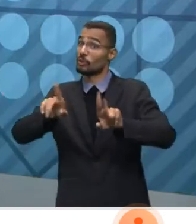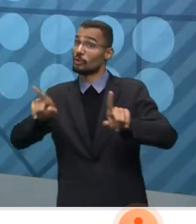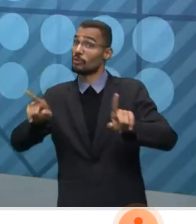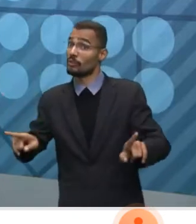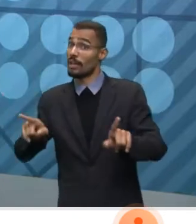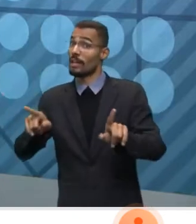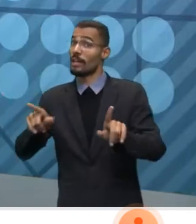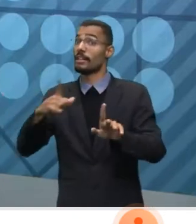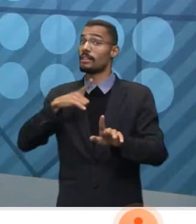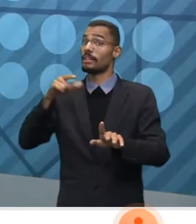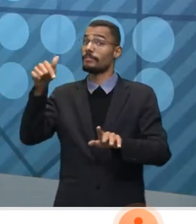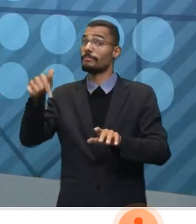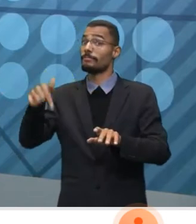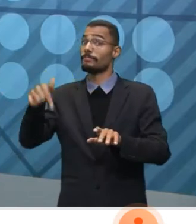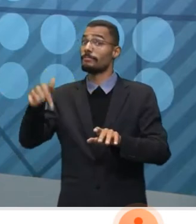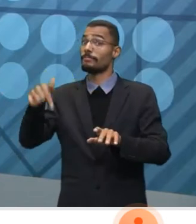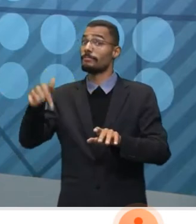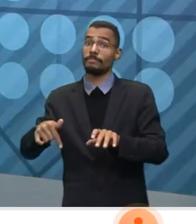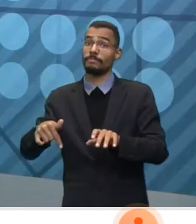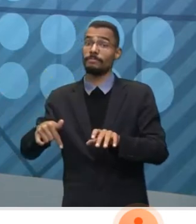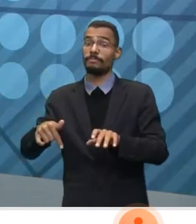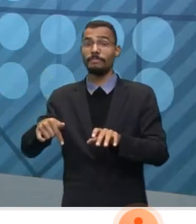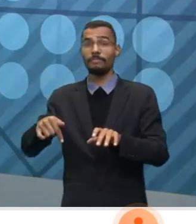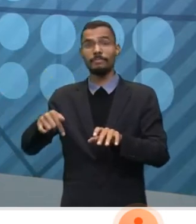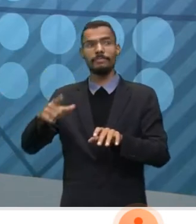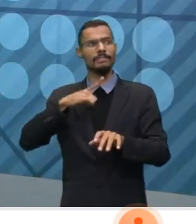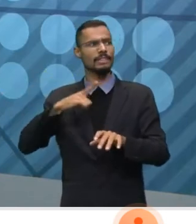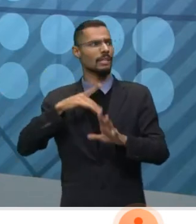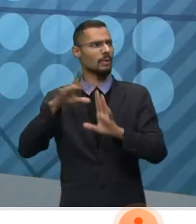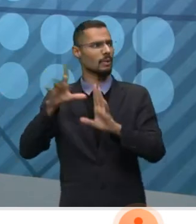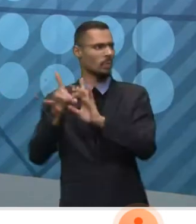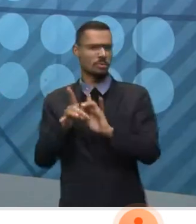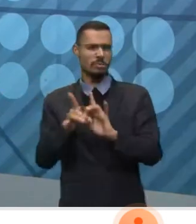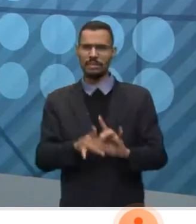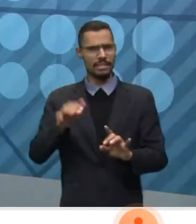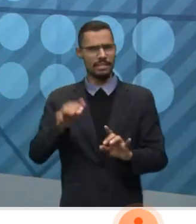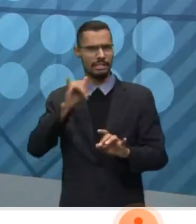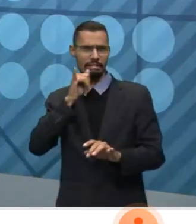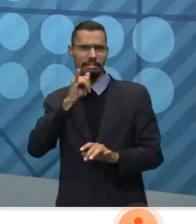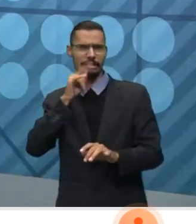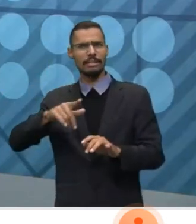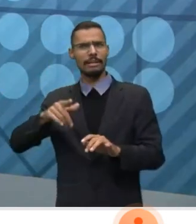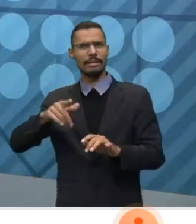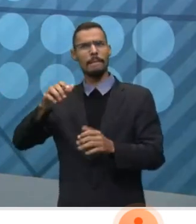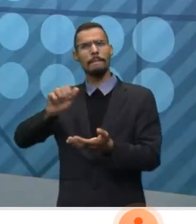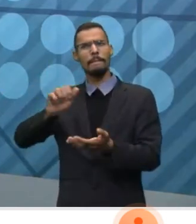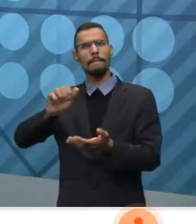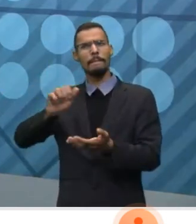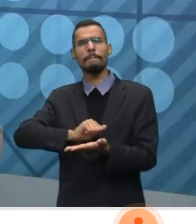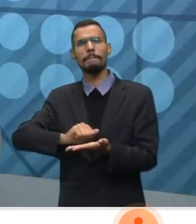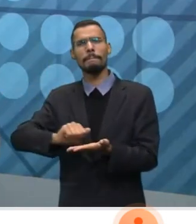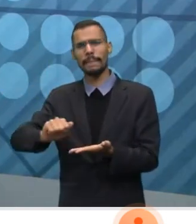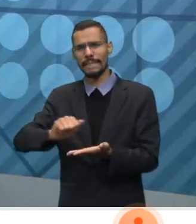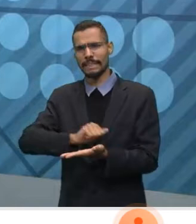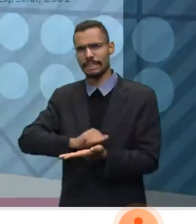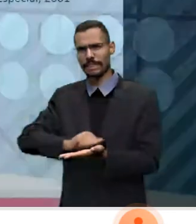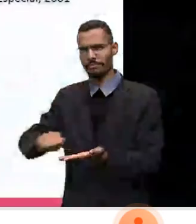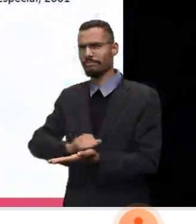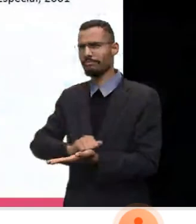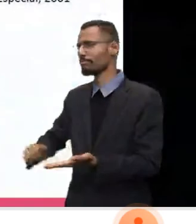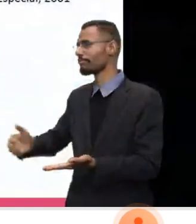com o seu aspecto, com o seu contexto. Então, nós temos o passar, tá? No